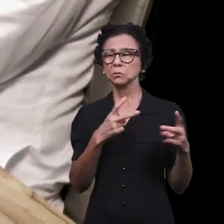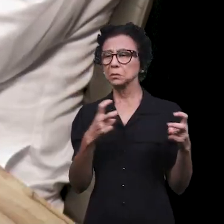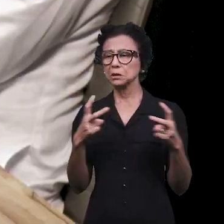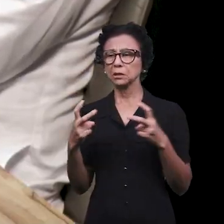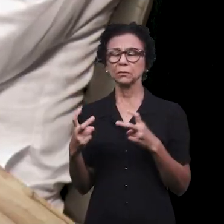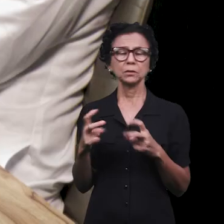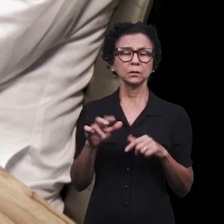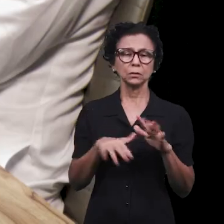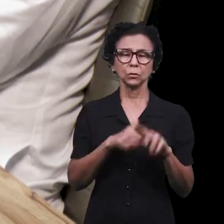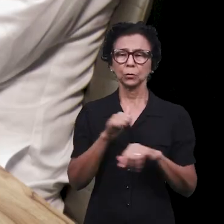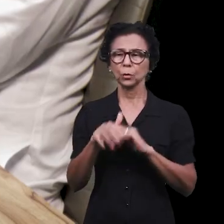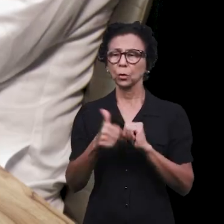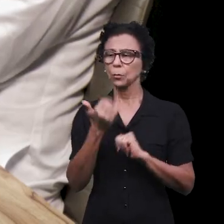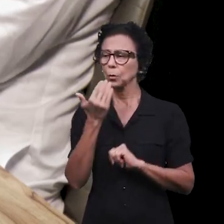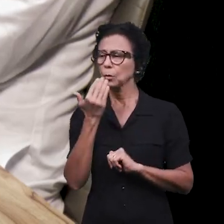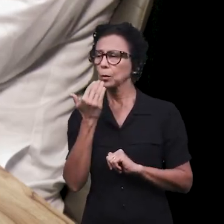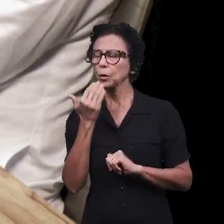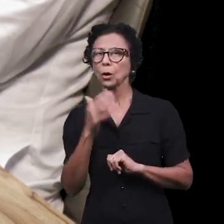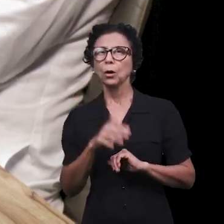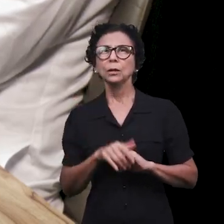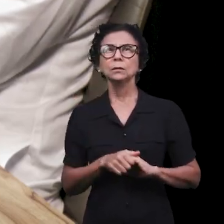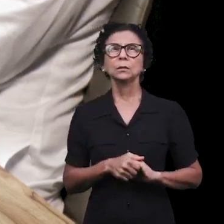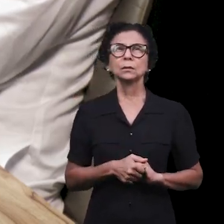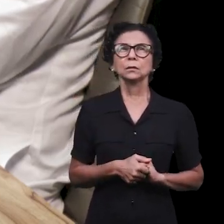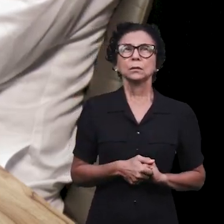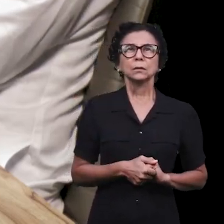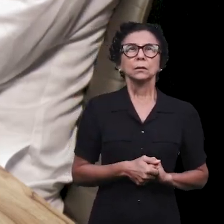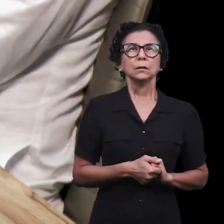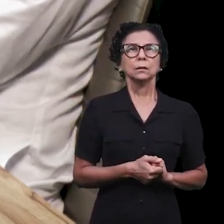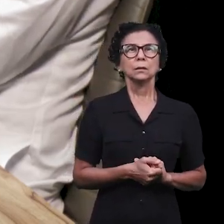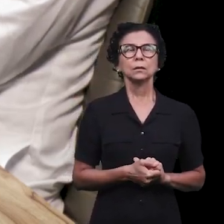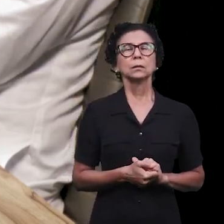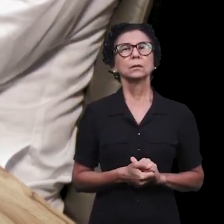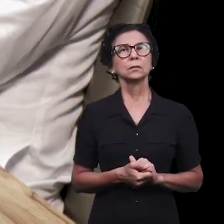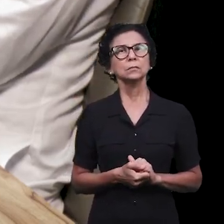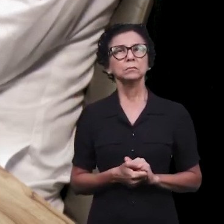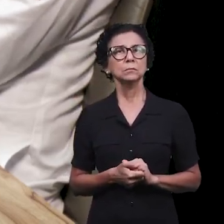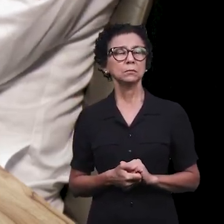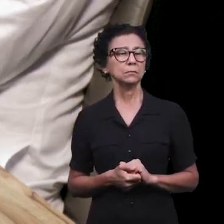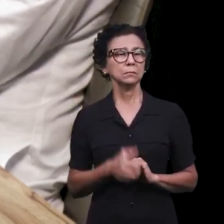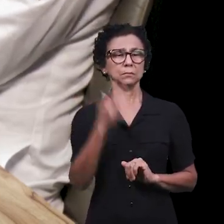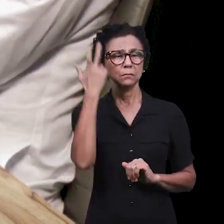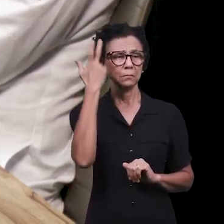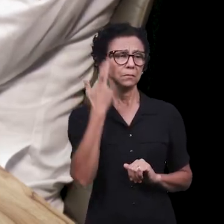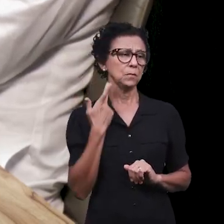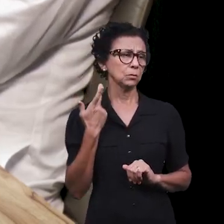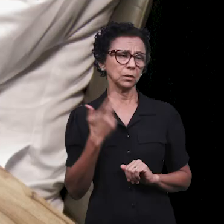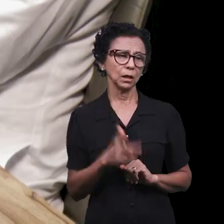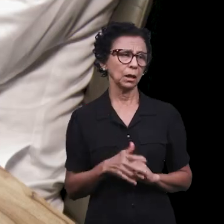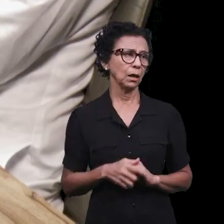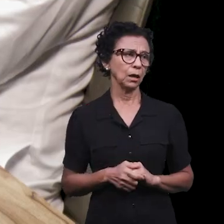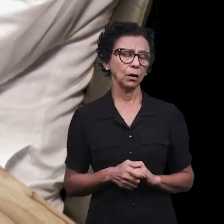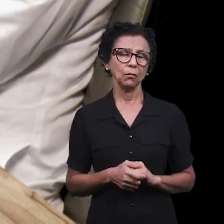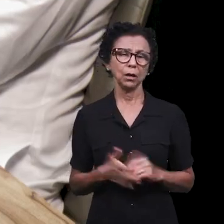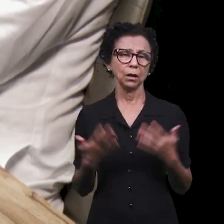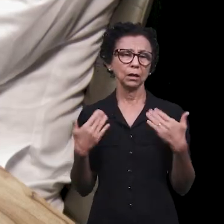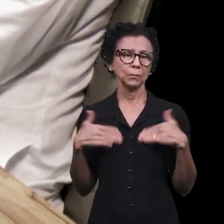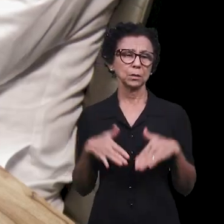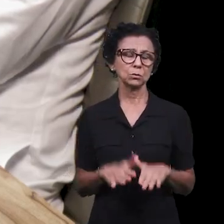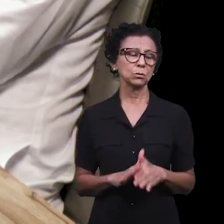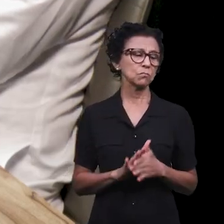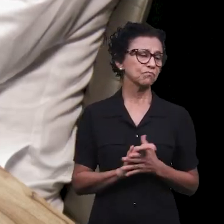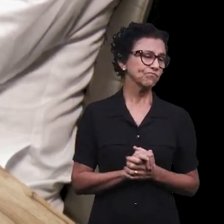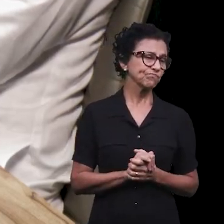vezes até a própria pessoa, né? Exatamente. A própria já pessoa... chega no consultório falando. Exato. Isso é de forma natural. A própria pessoa, ela já